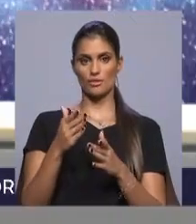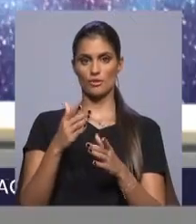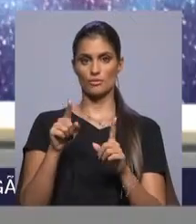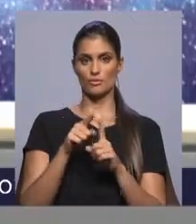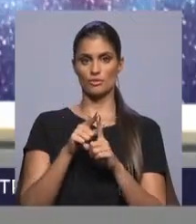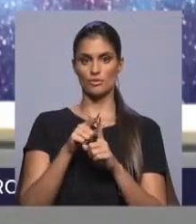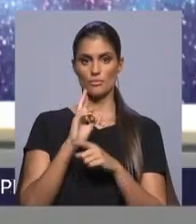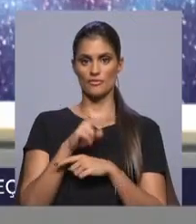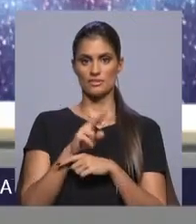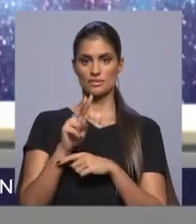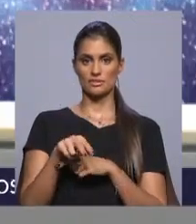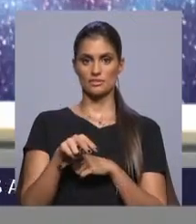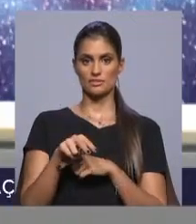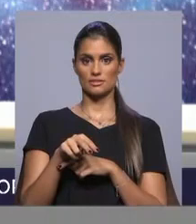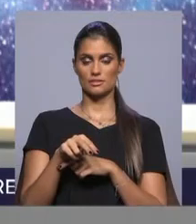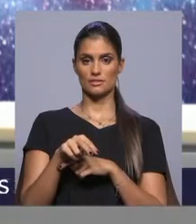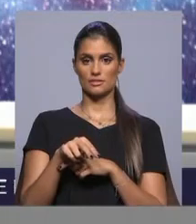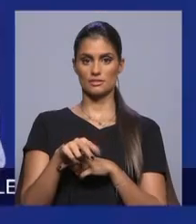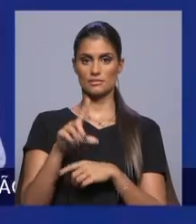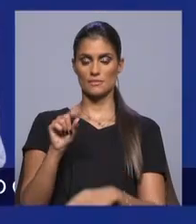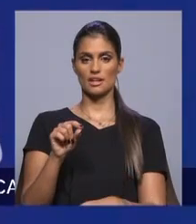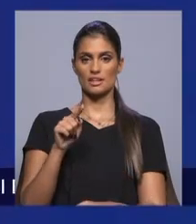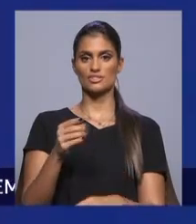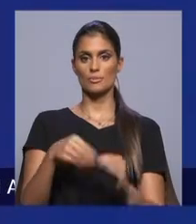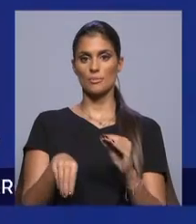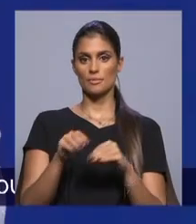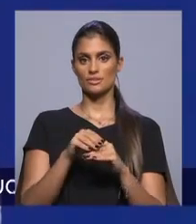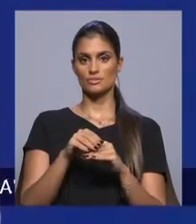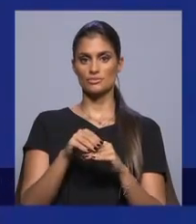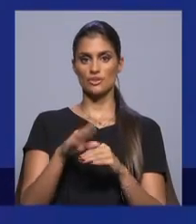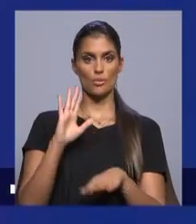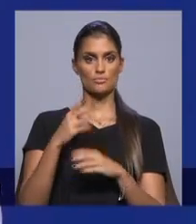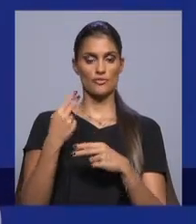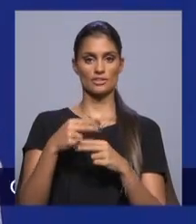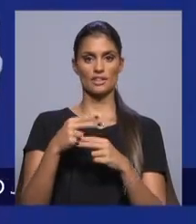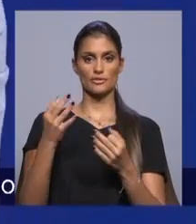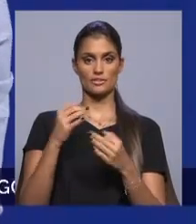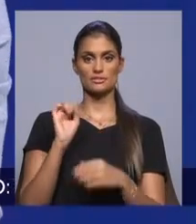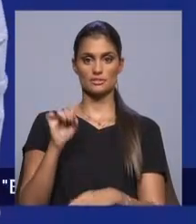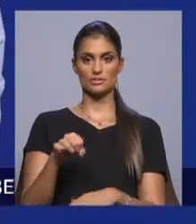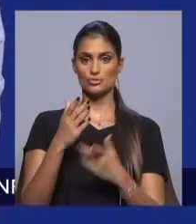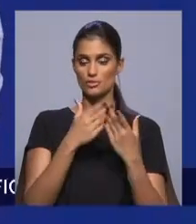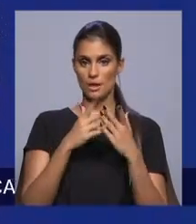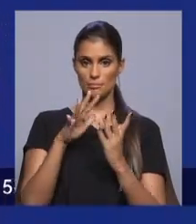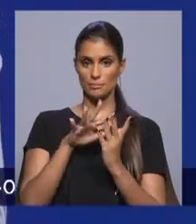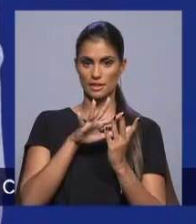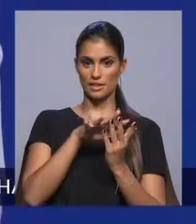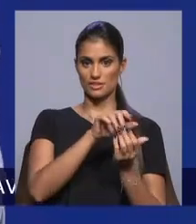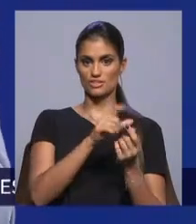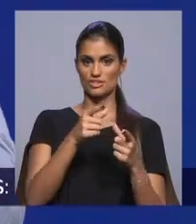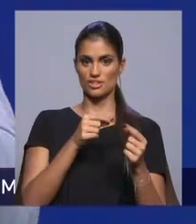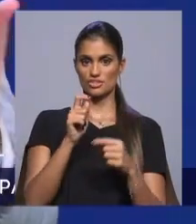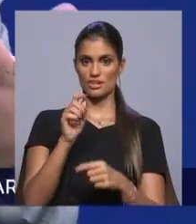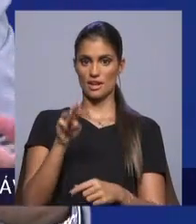um marshmallow exoplanetário. É a componente gastronómica desta nossa rubrica A Última Fronteira. Sim, estudar planetas à volta das estrelas